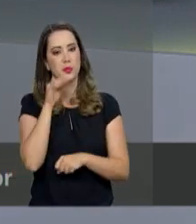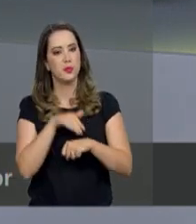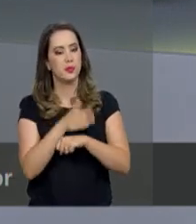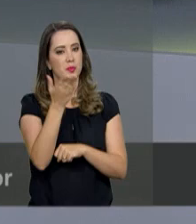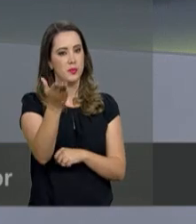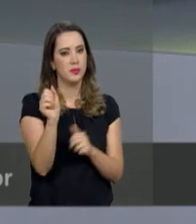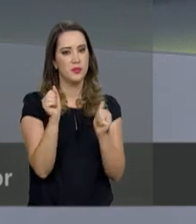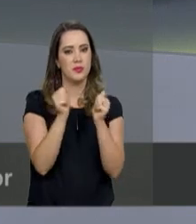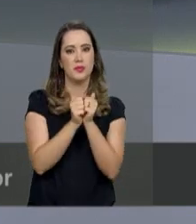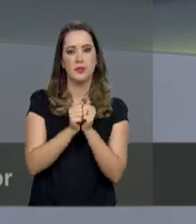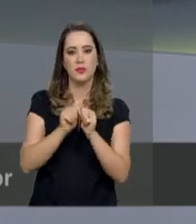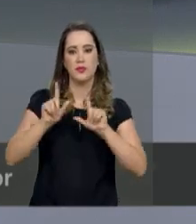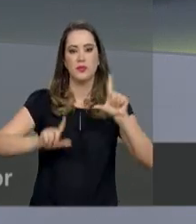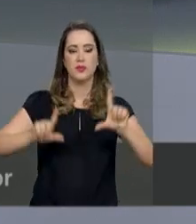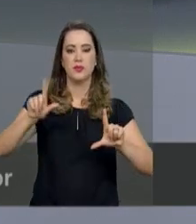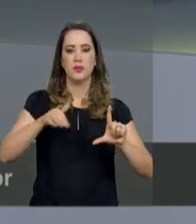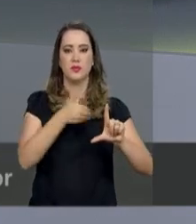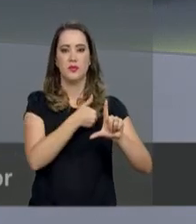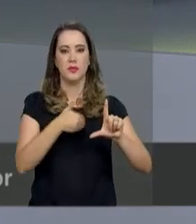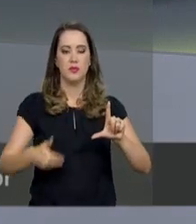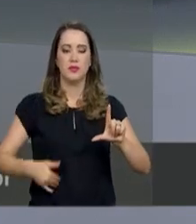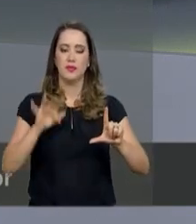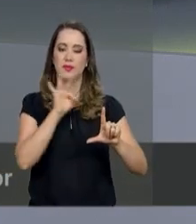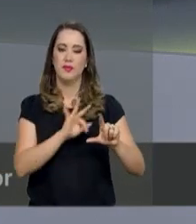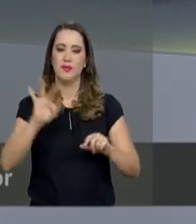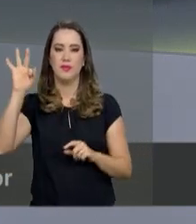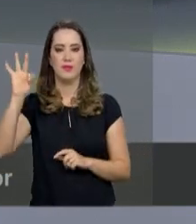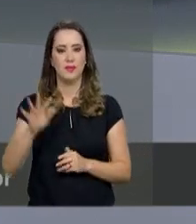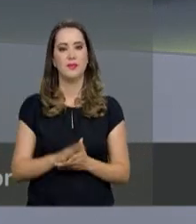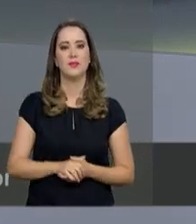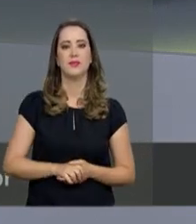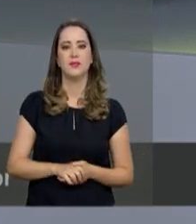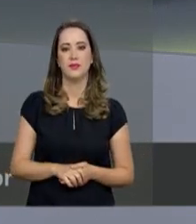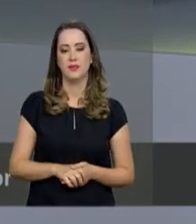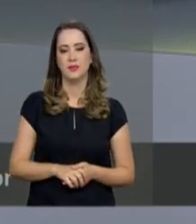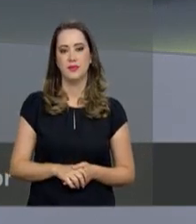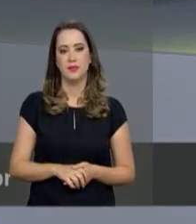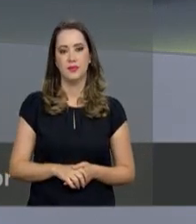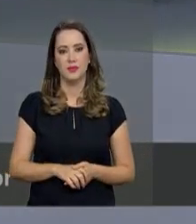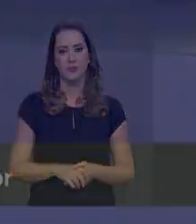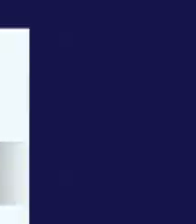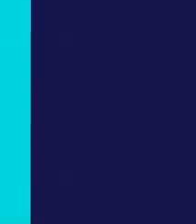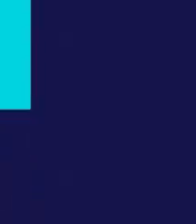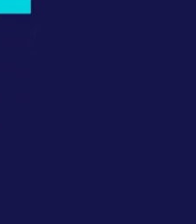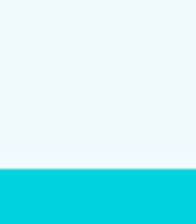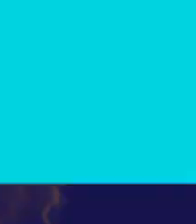Uma boa noite para você. Continue com a gente aqui na NBR, a TV do Governo Federal.